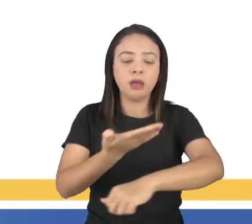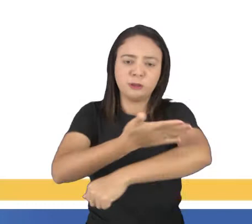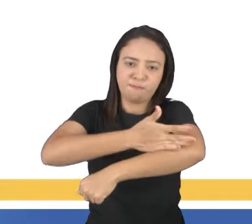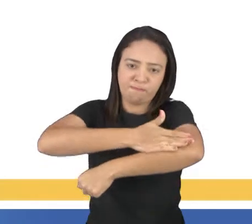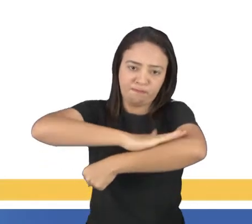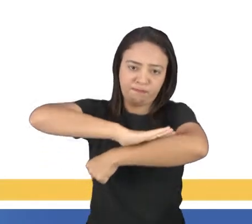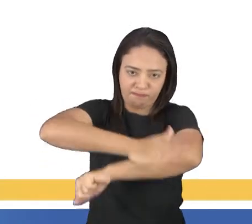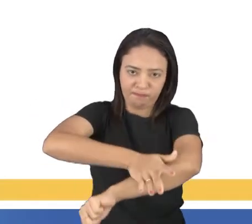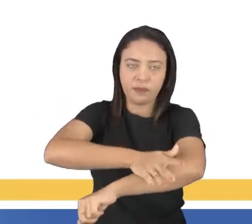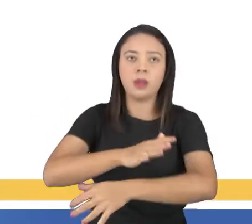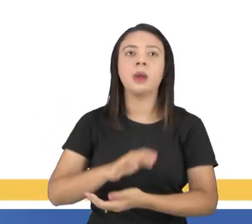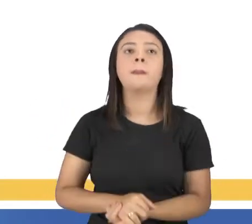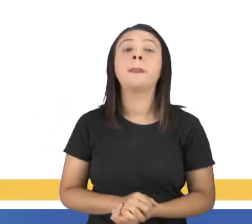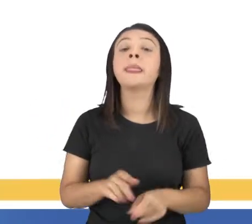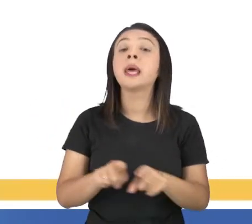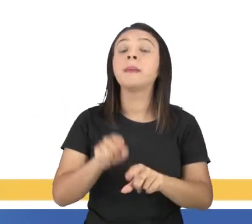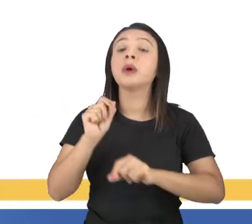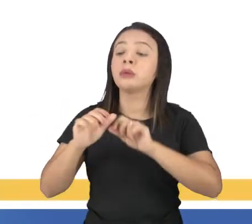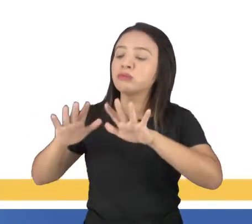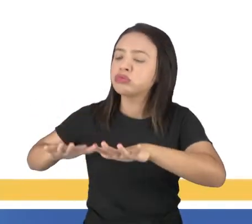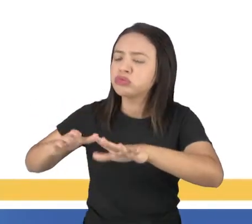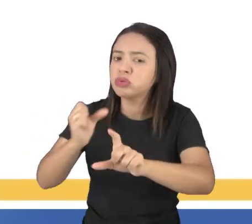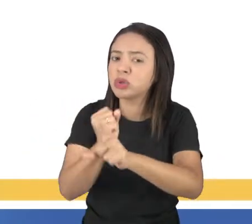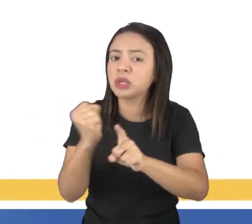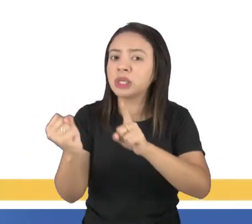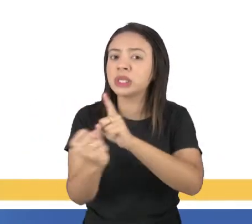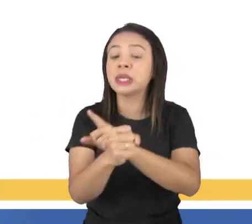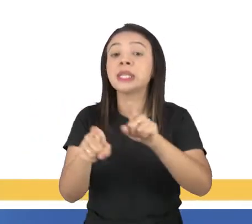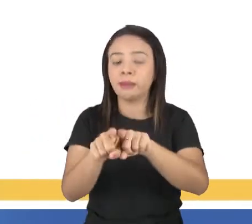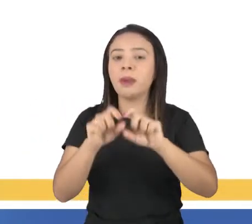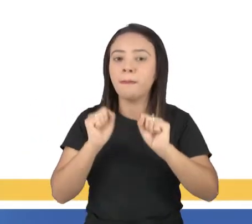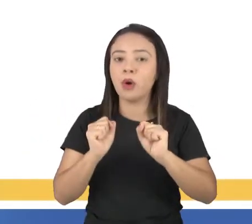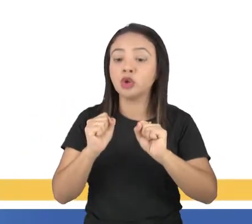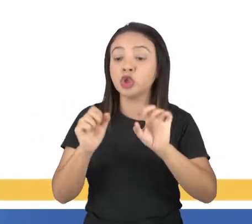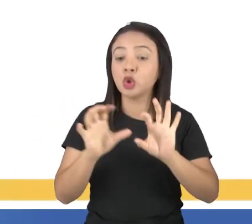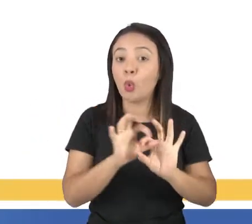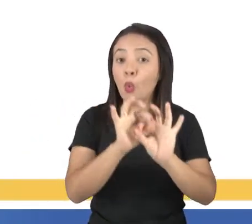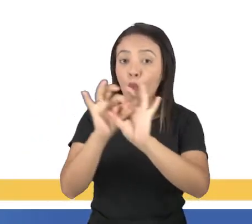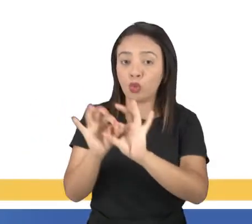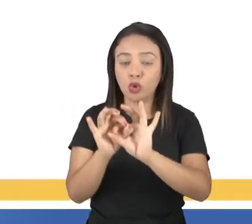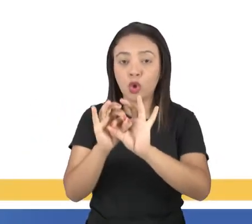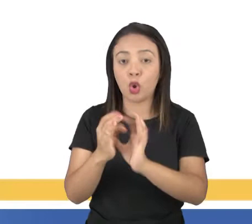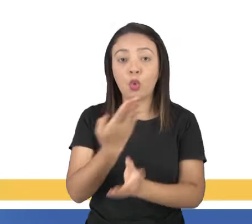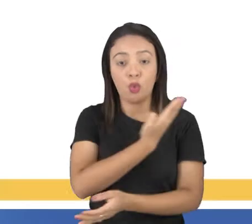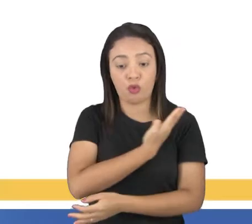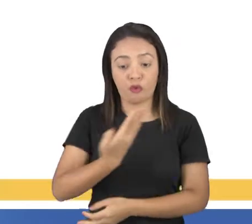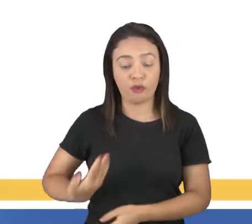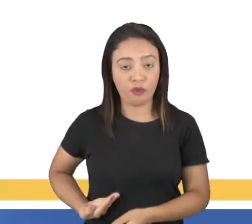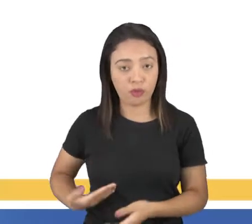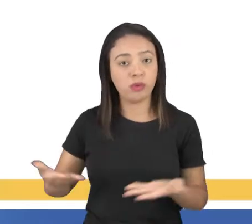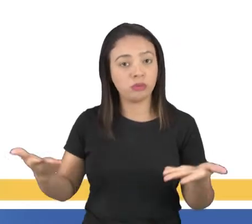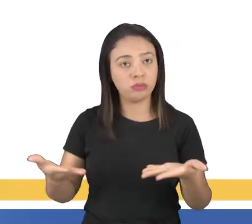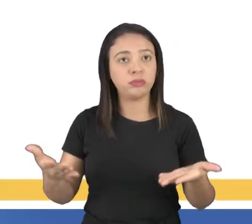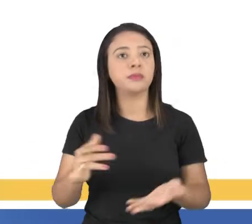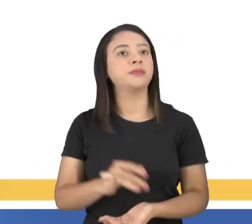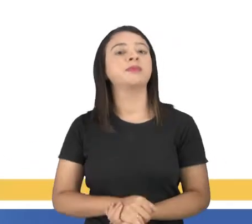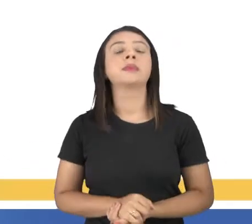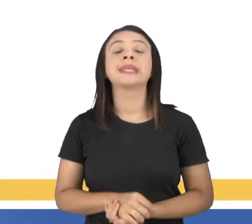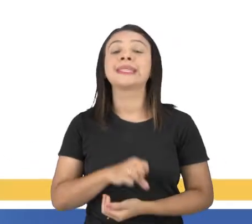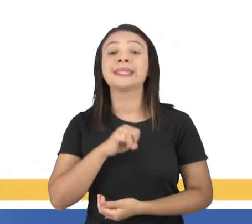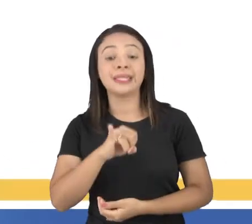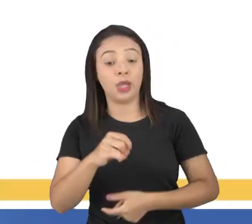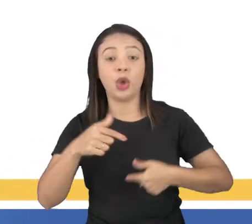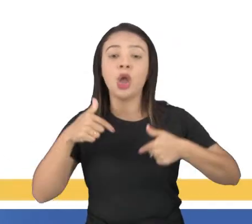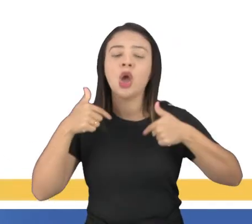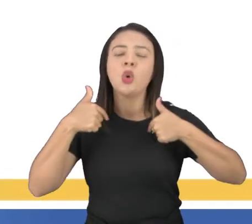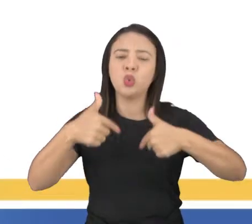movimentos sociais podem ser favoráveis ao governo vigente. Basta apoiarem as mesmas lutas com as quais o governo se